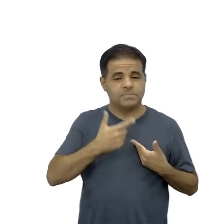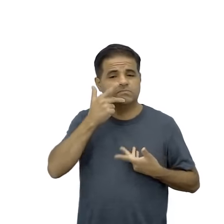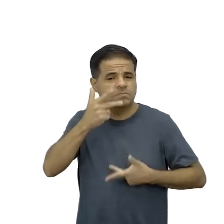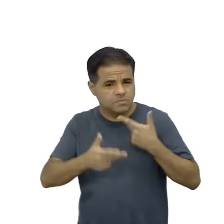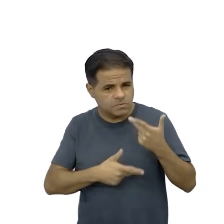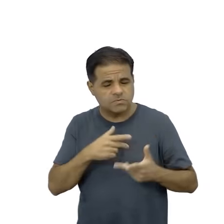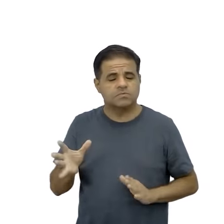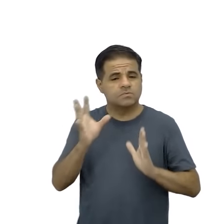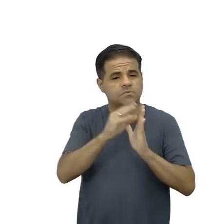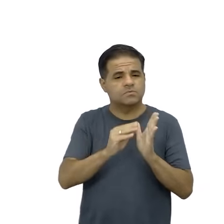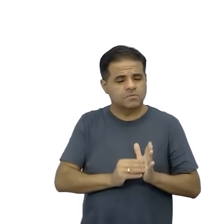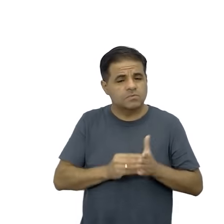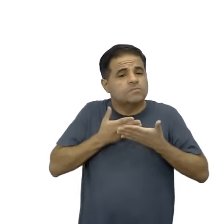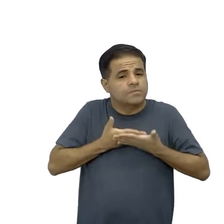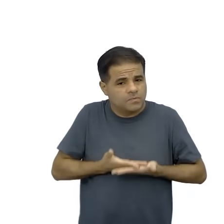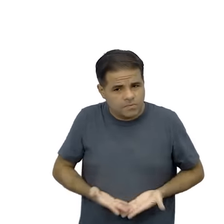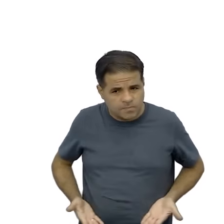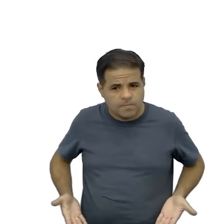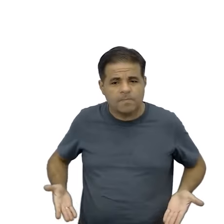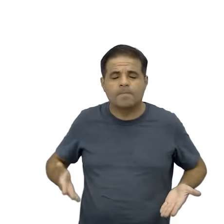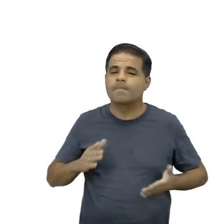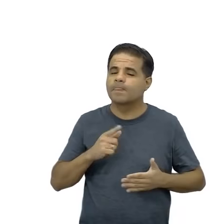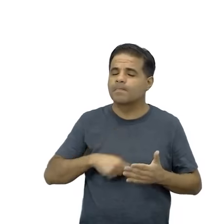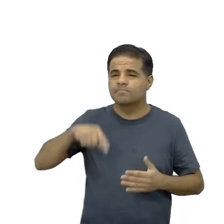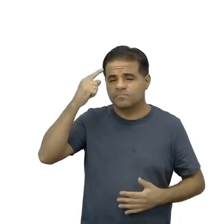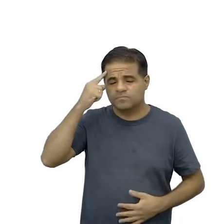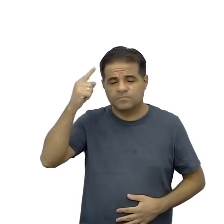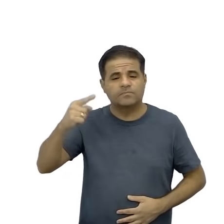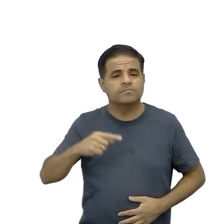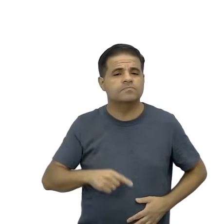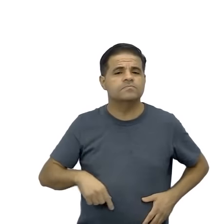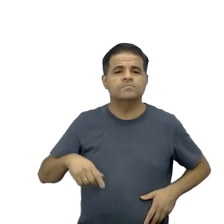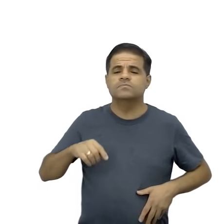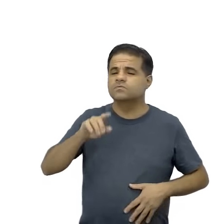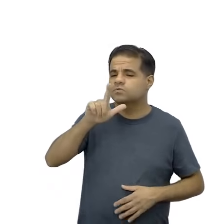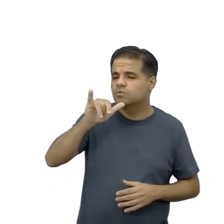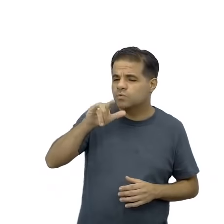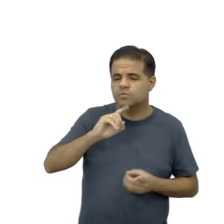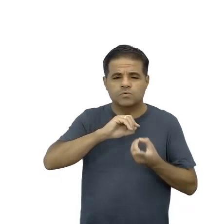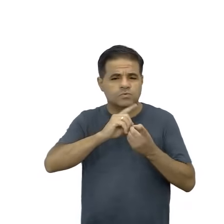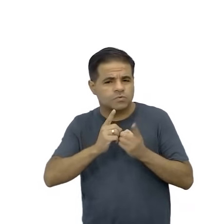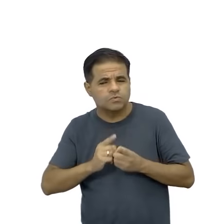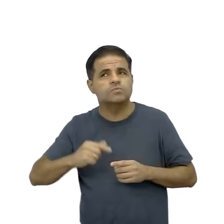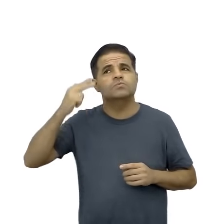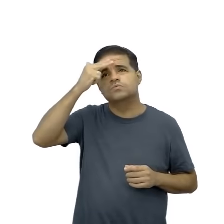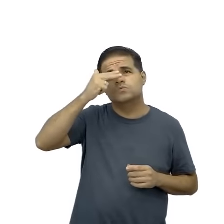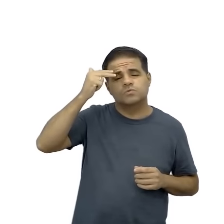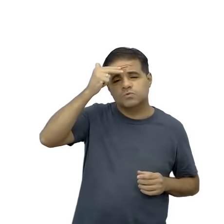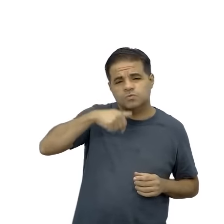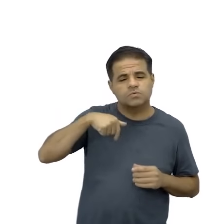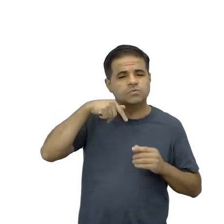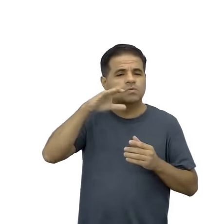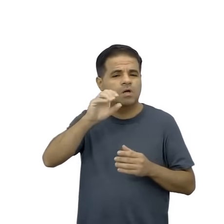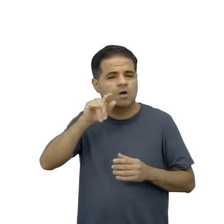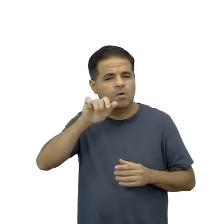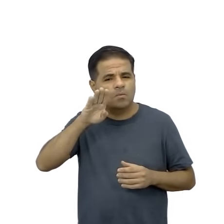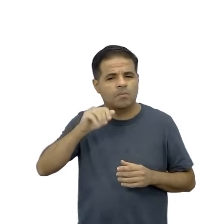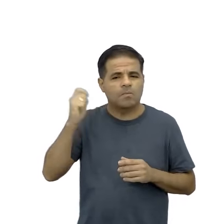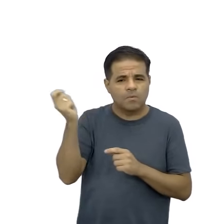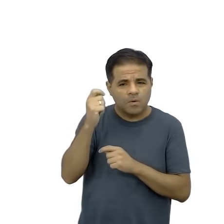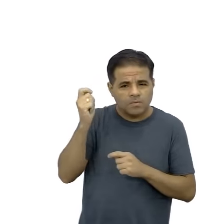colocando esse estar, né? Como essa ideia de lúdico, essa ideia do sonho, ser cowboy, ser